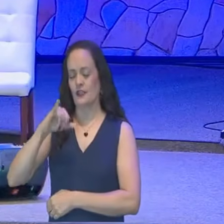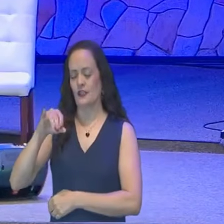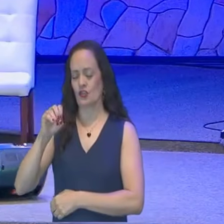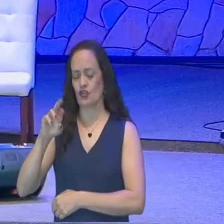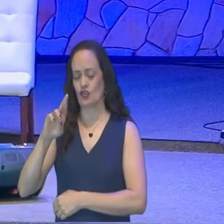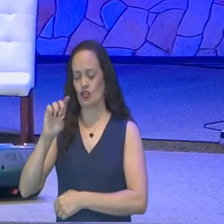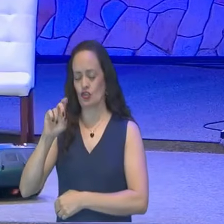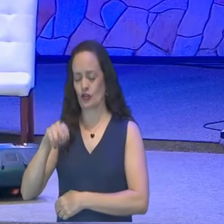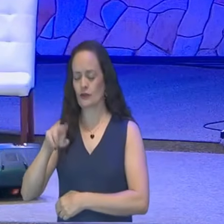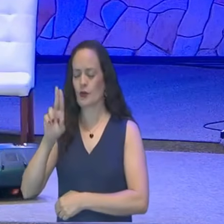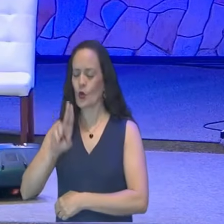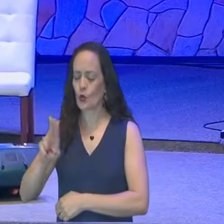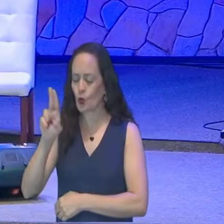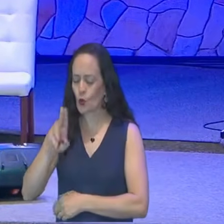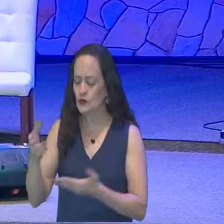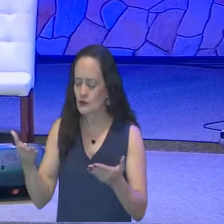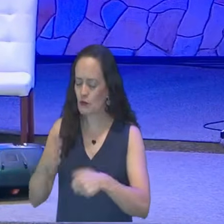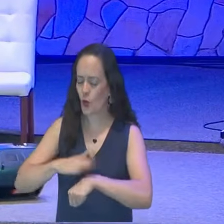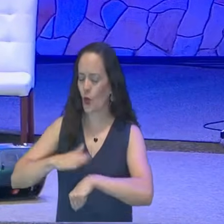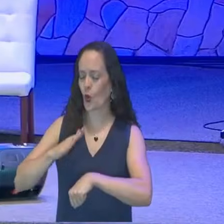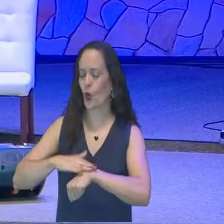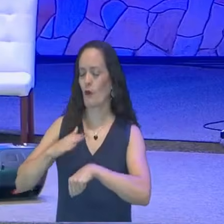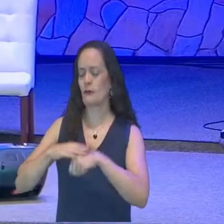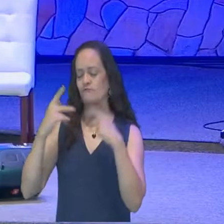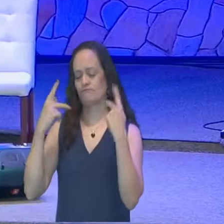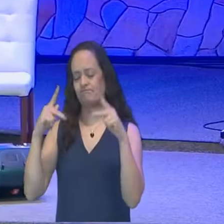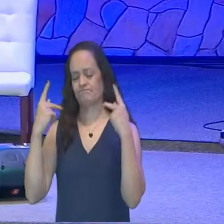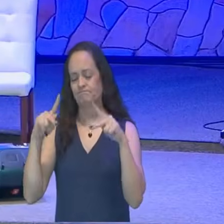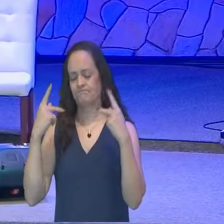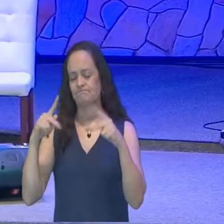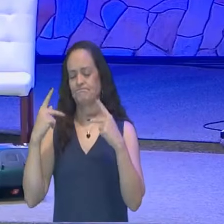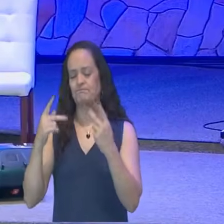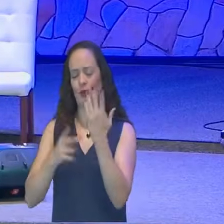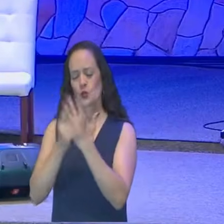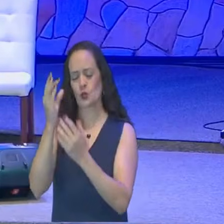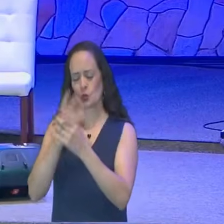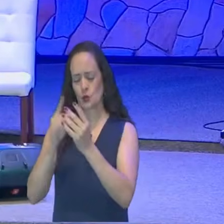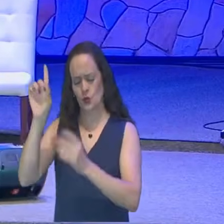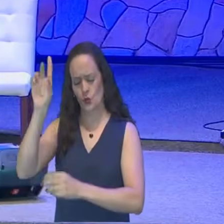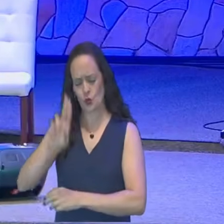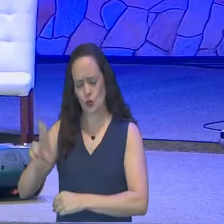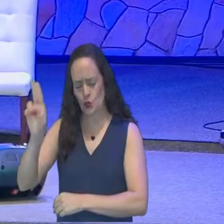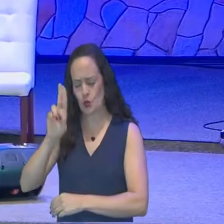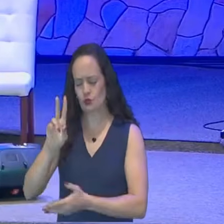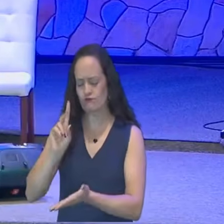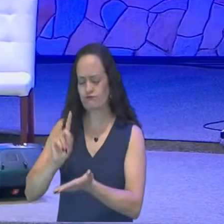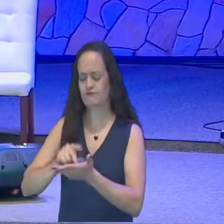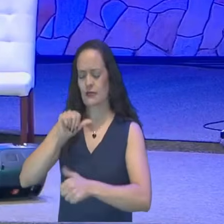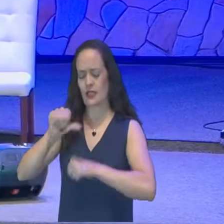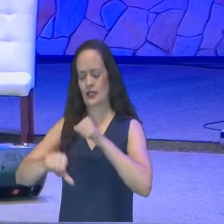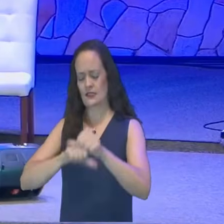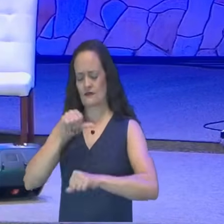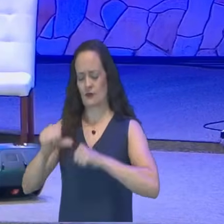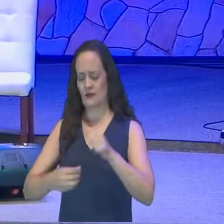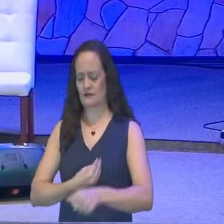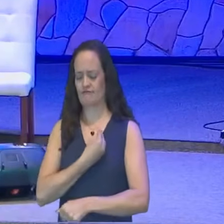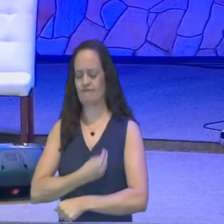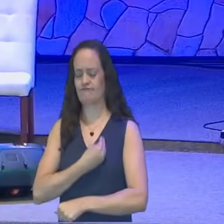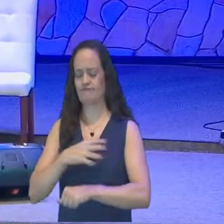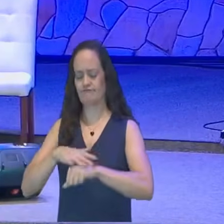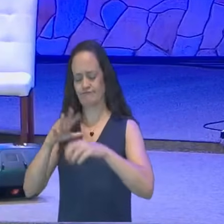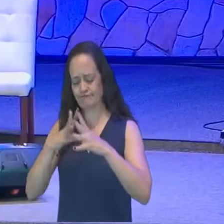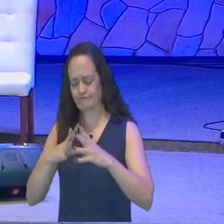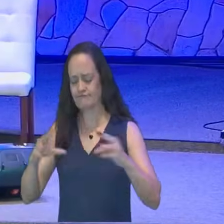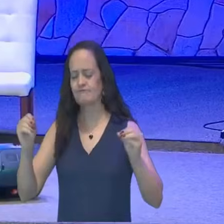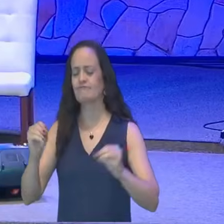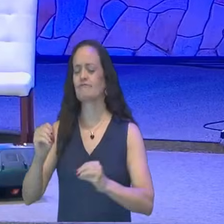o Senhor possa usar ele nesse momento como instrumento de bênção nas tuas mãos, que sejamos edificados, transformados e curados através